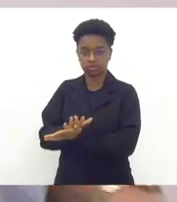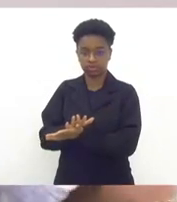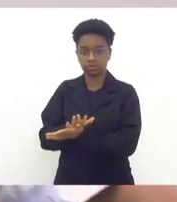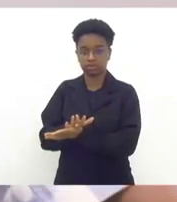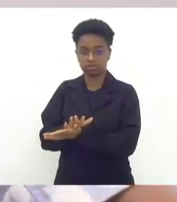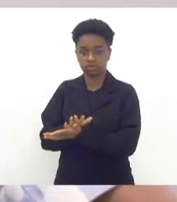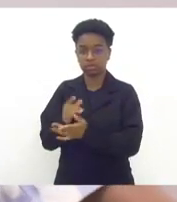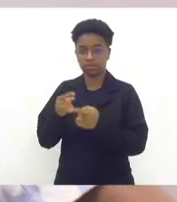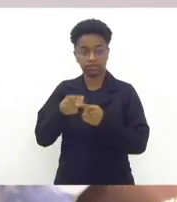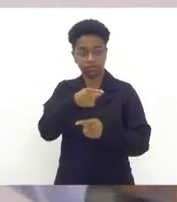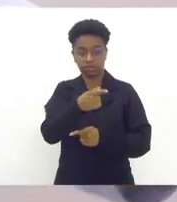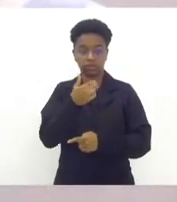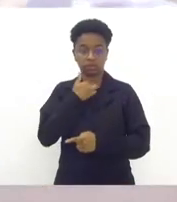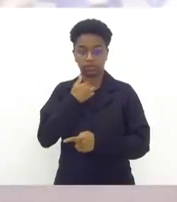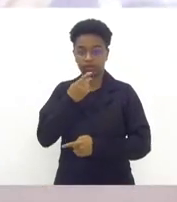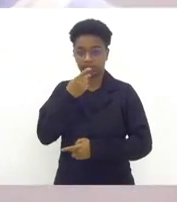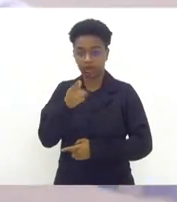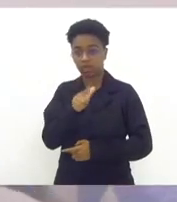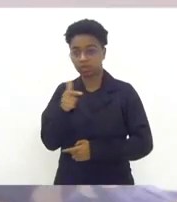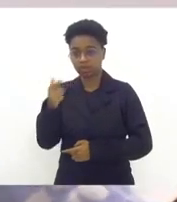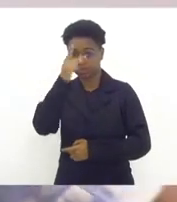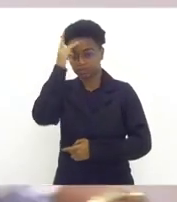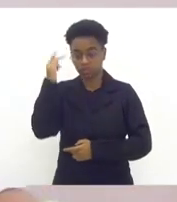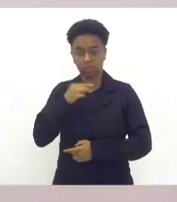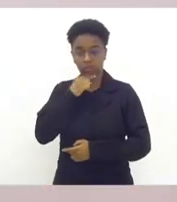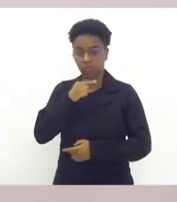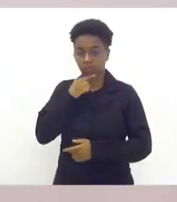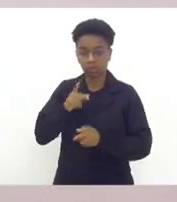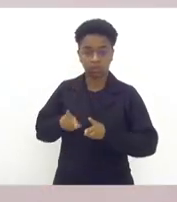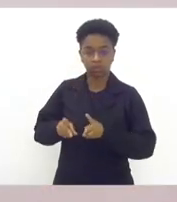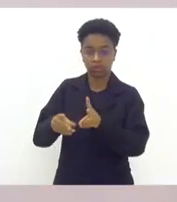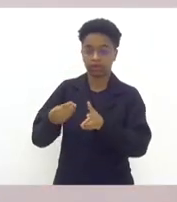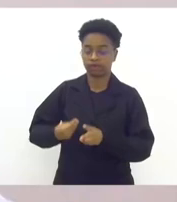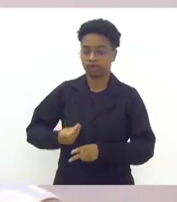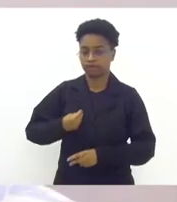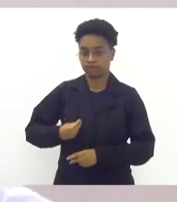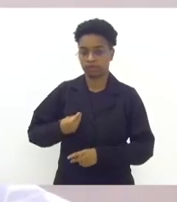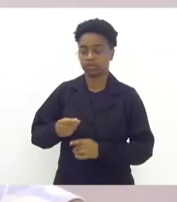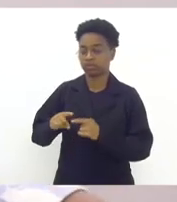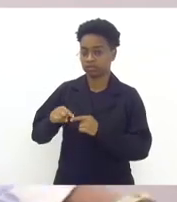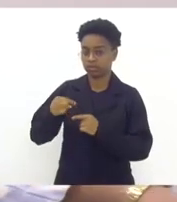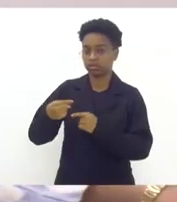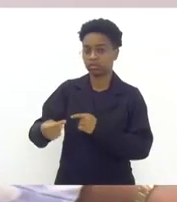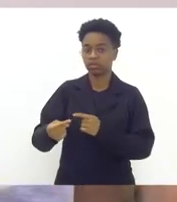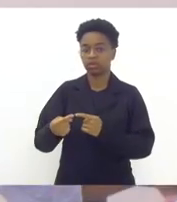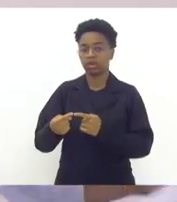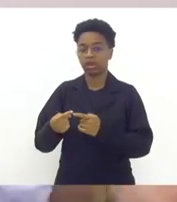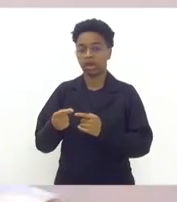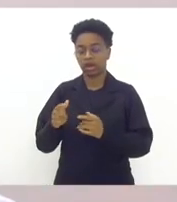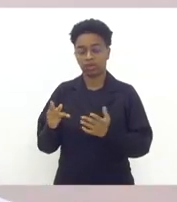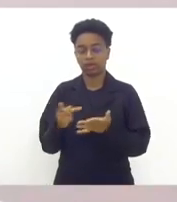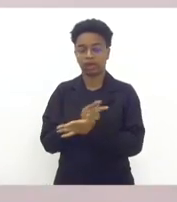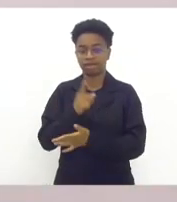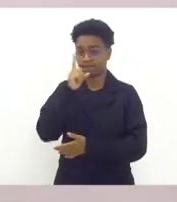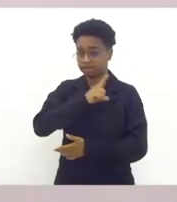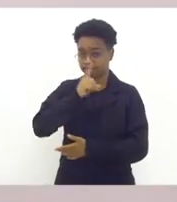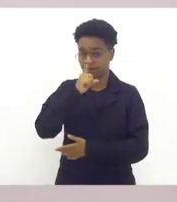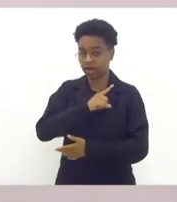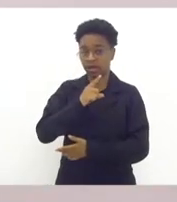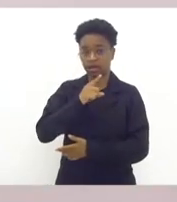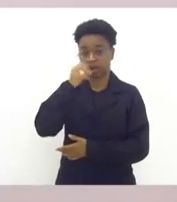pôde nos relatar de outra pessoa que não conseguiu seguir a sua vida após um erro grotesco,